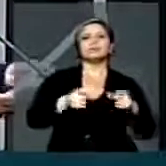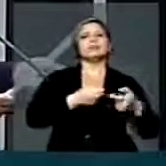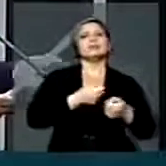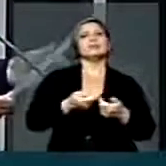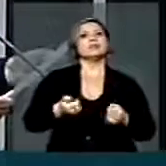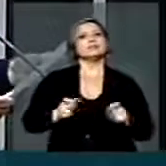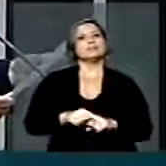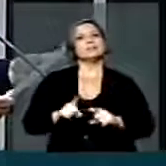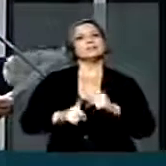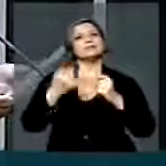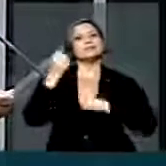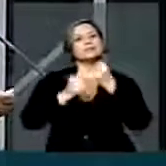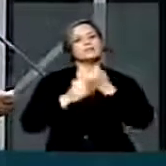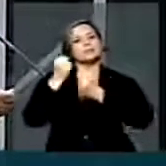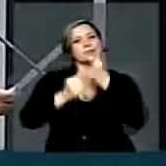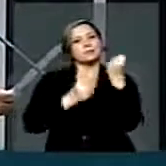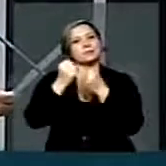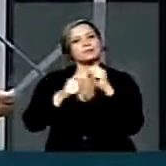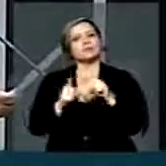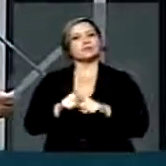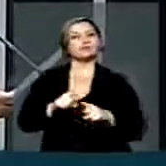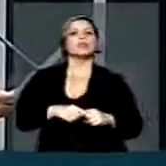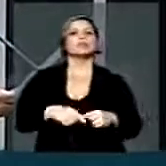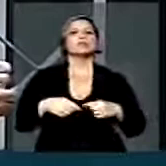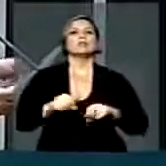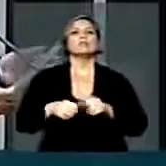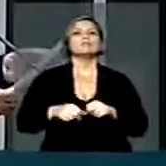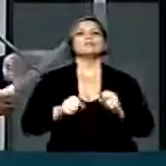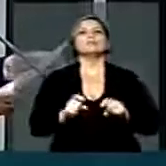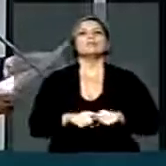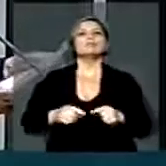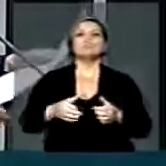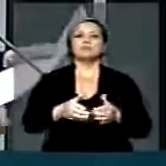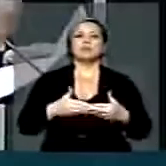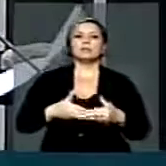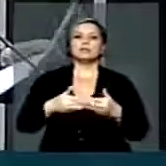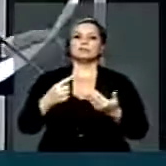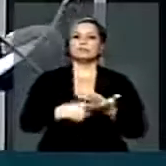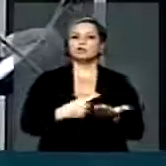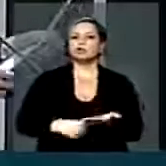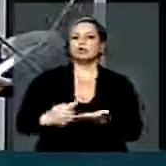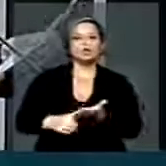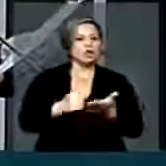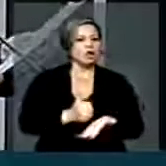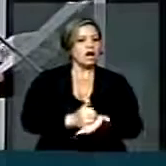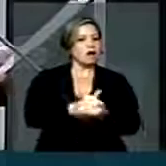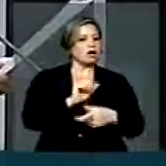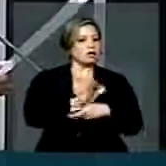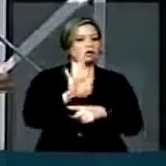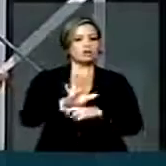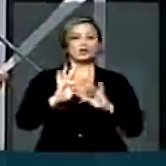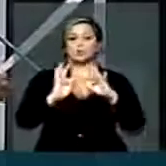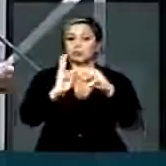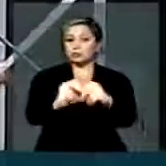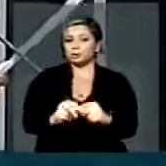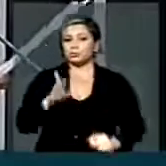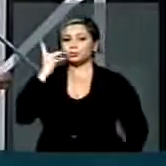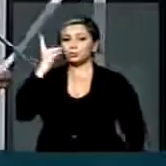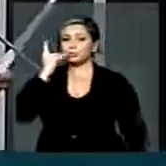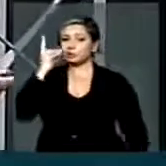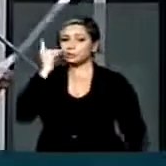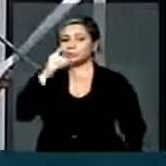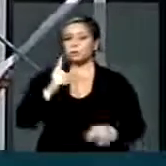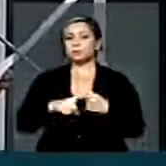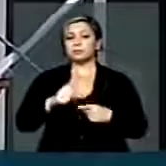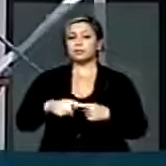dos fabricantes de automóveis e motocicletas, solicitamos o apoio de todos os deputados a essa proposição